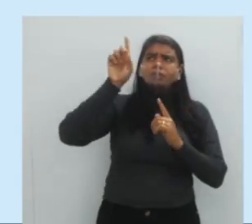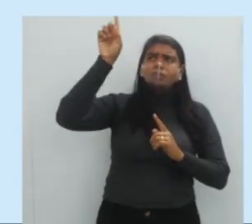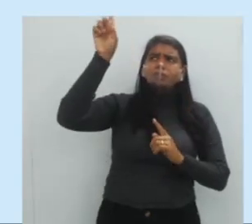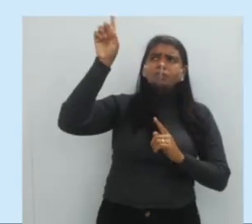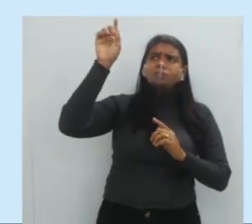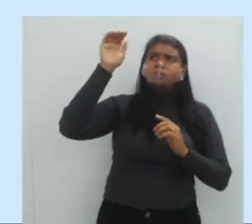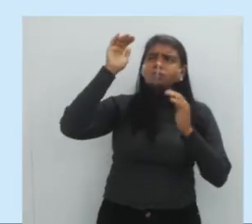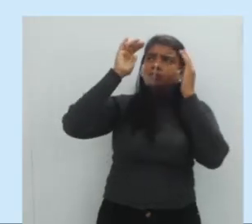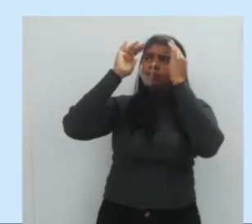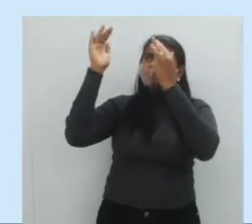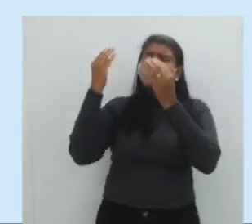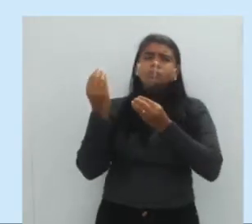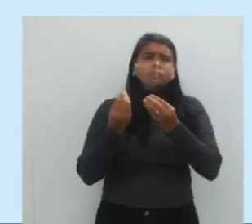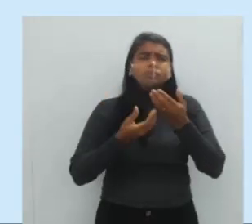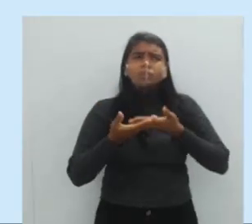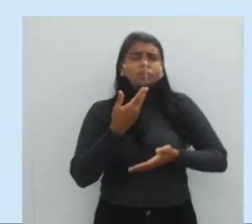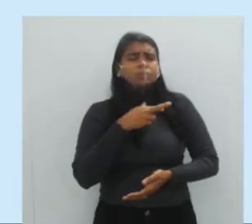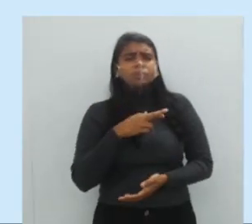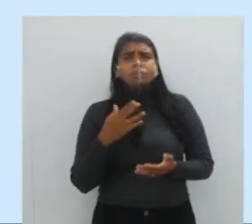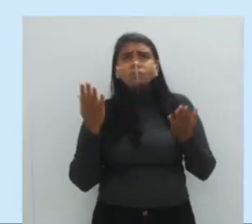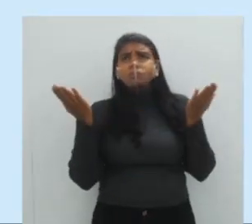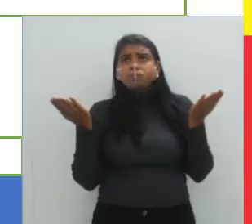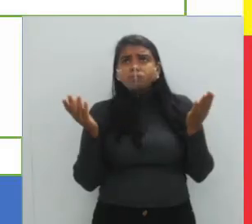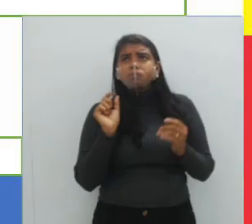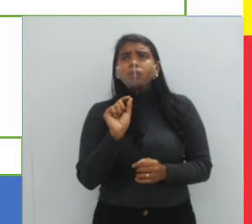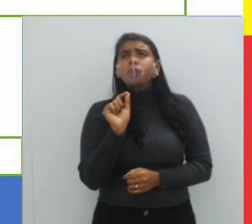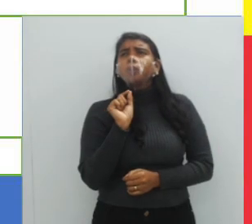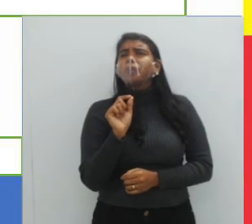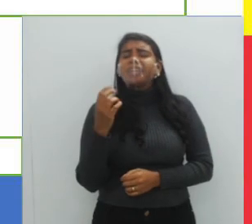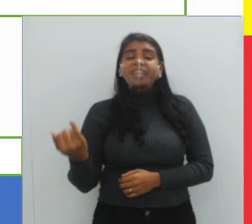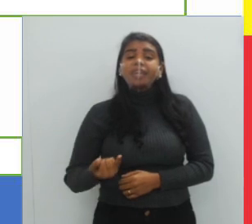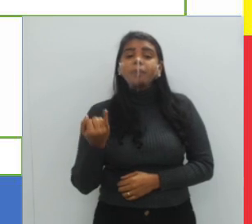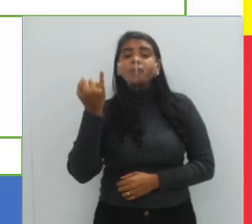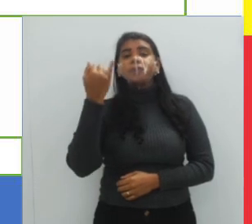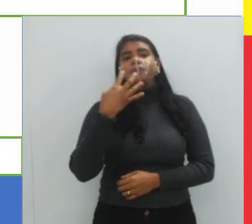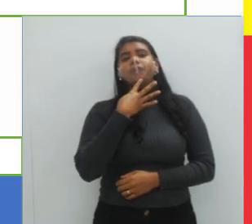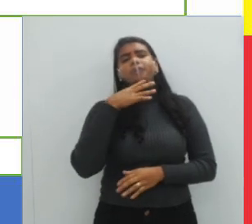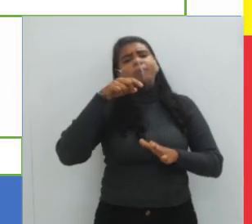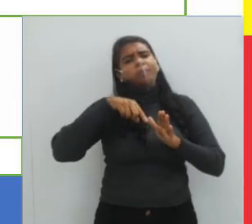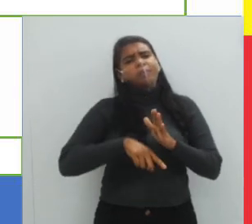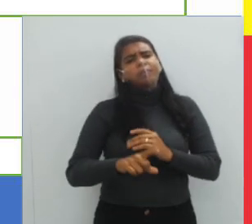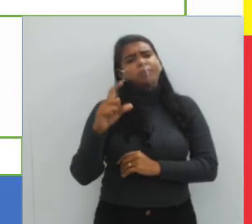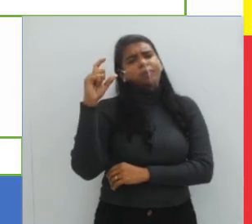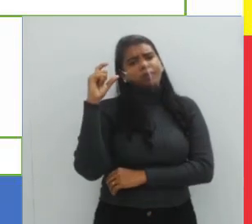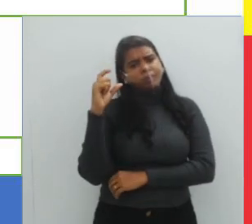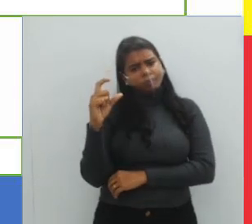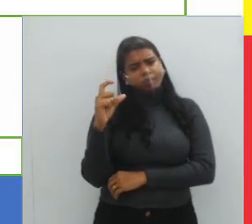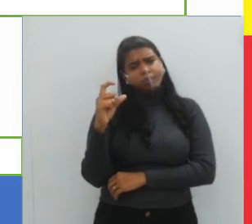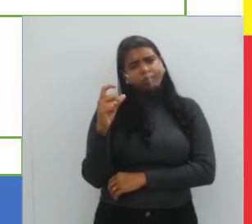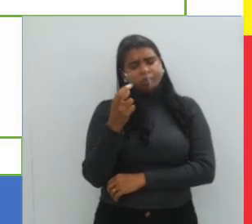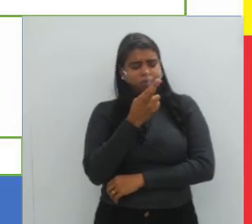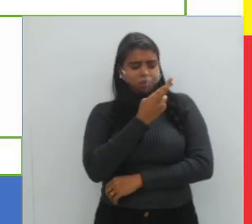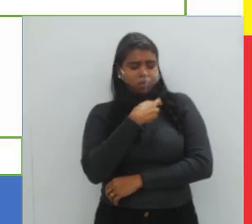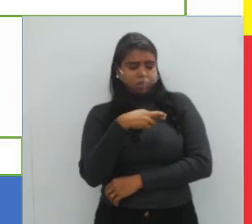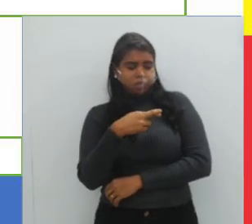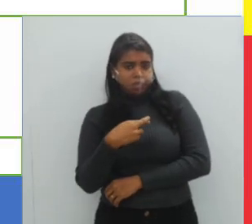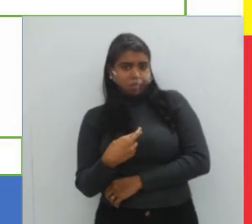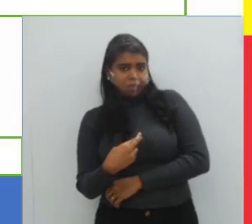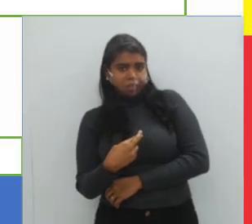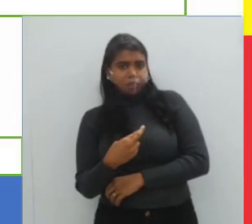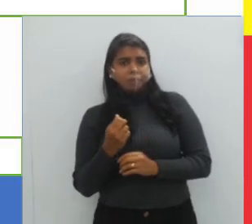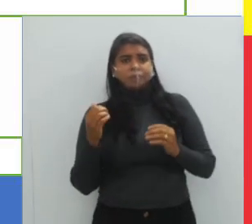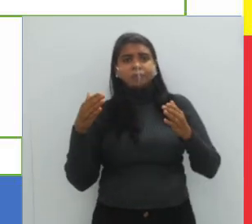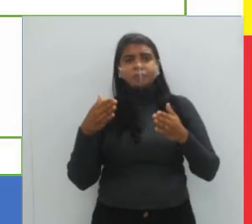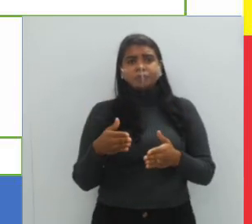o divino. Então, mas o que seria religião, certo? Então, é importante conhecer. A palavra religião